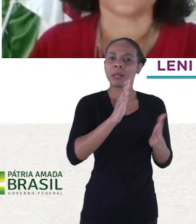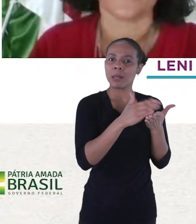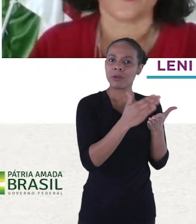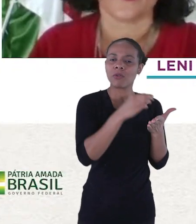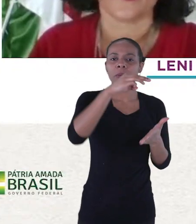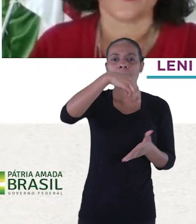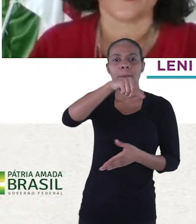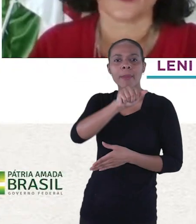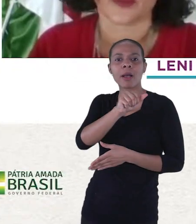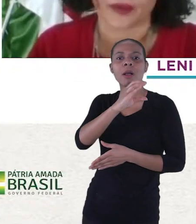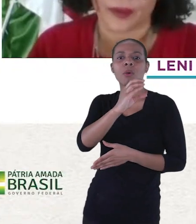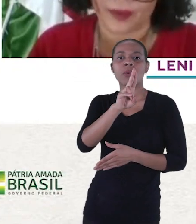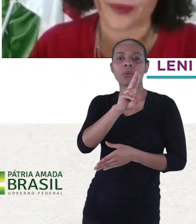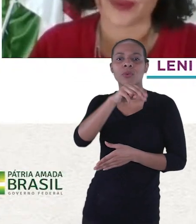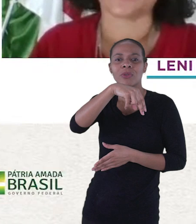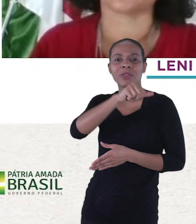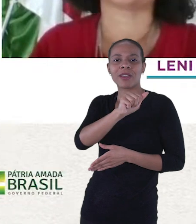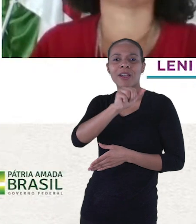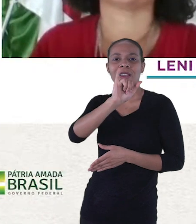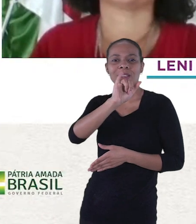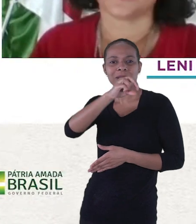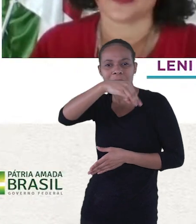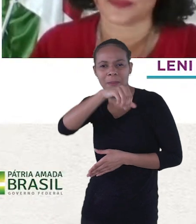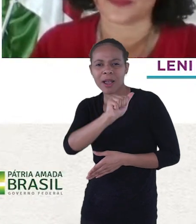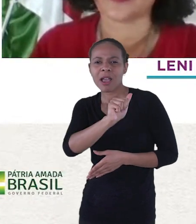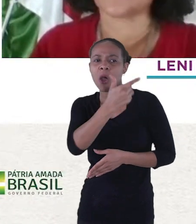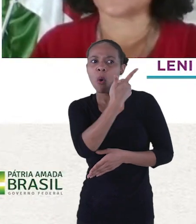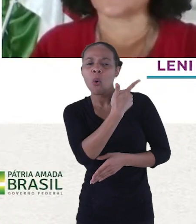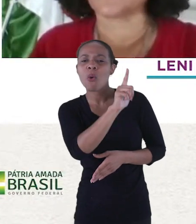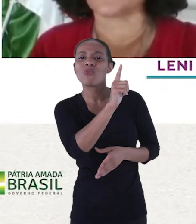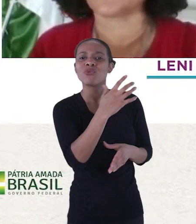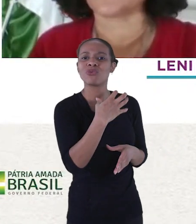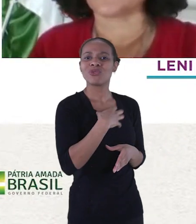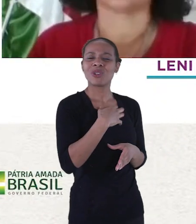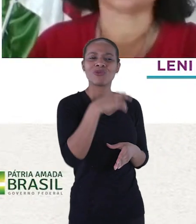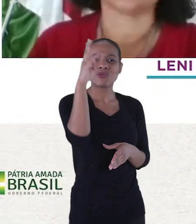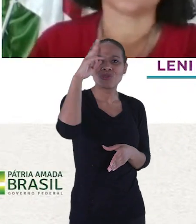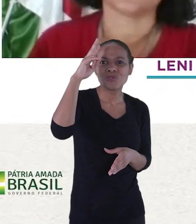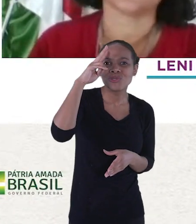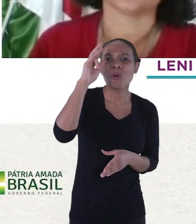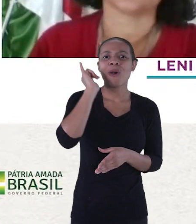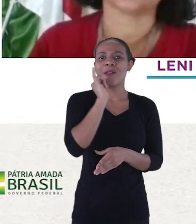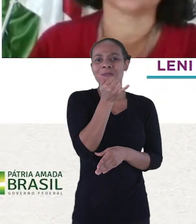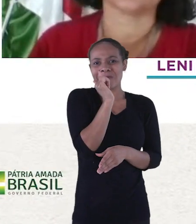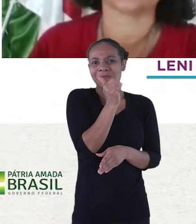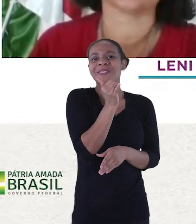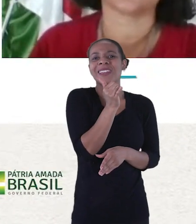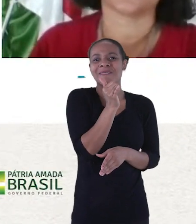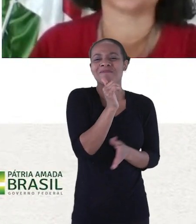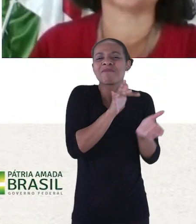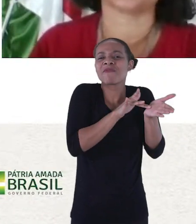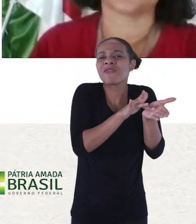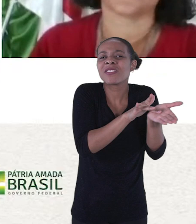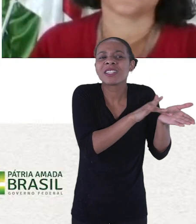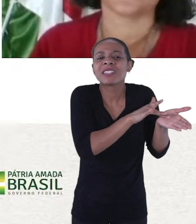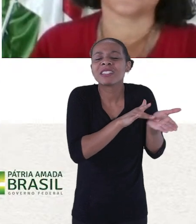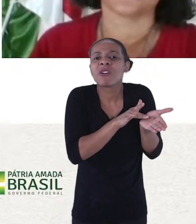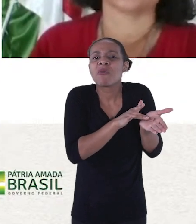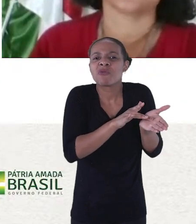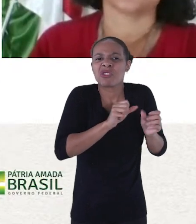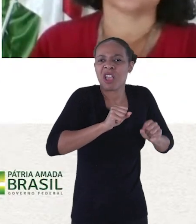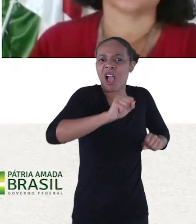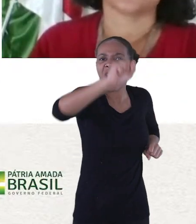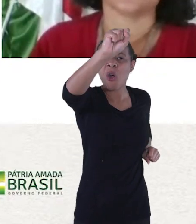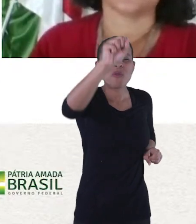é outra forma, né, de narrar, de se contar a história, de se fixar heróis diferentes daqueles heróis que